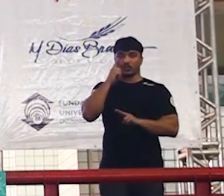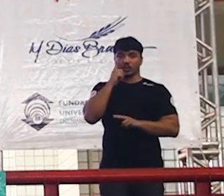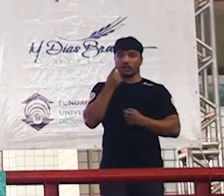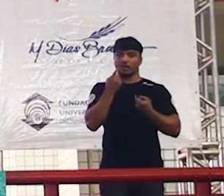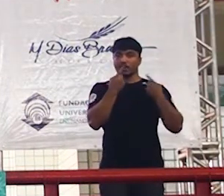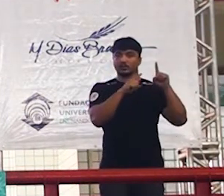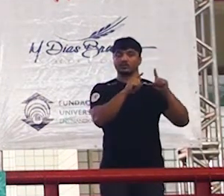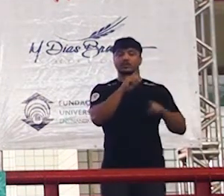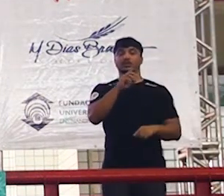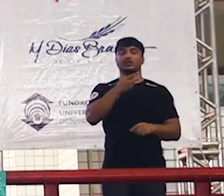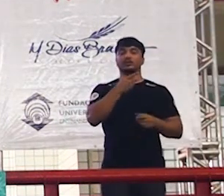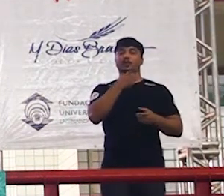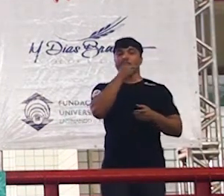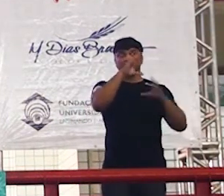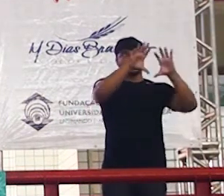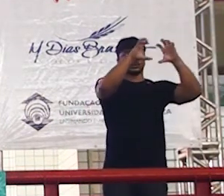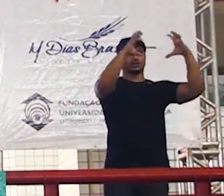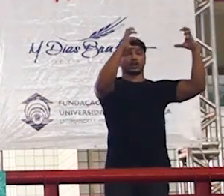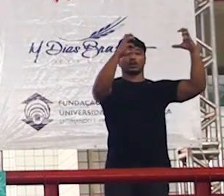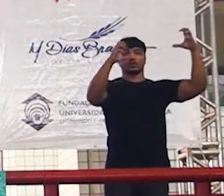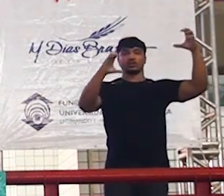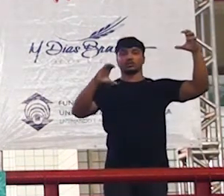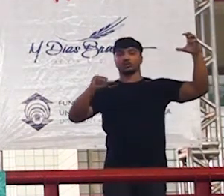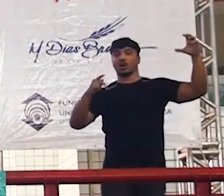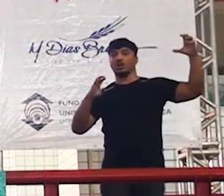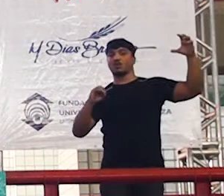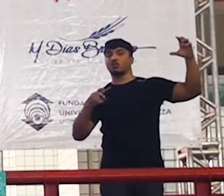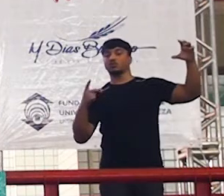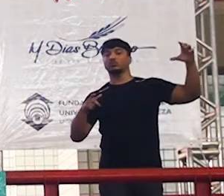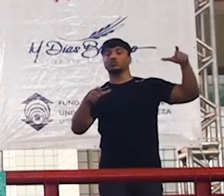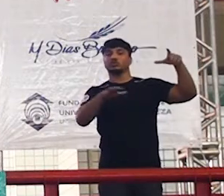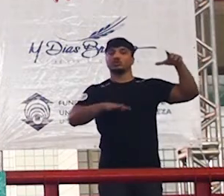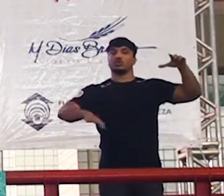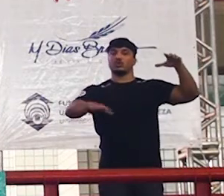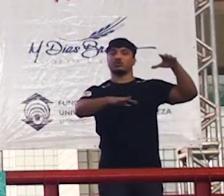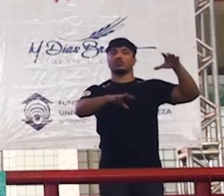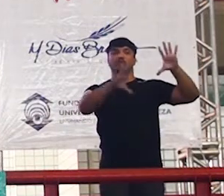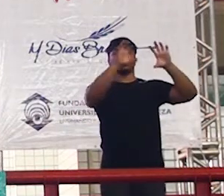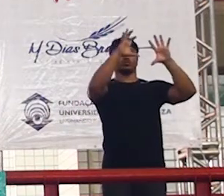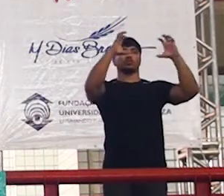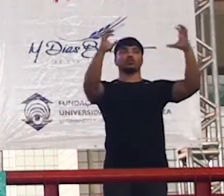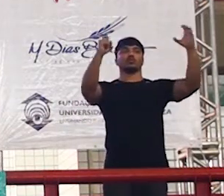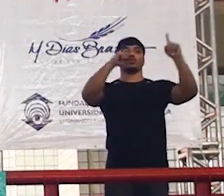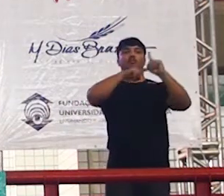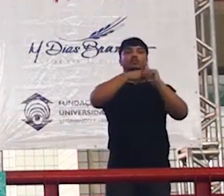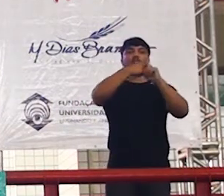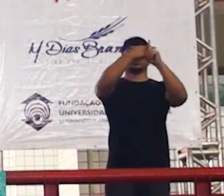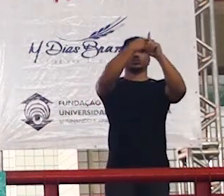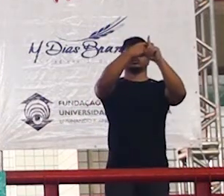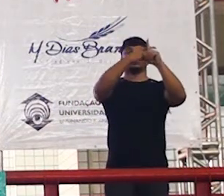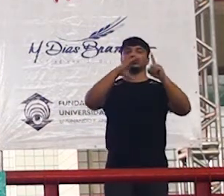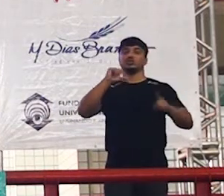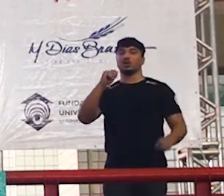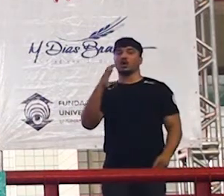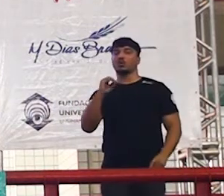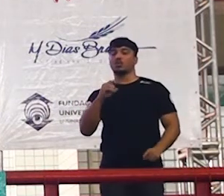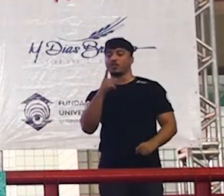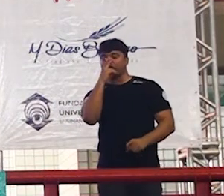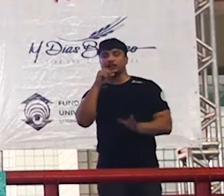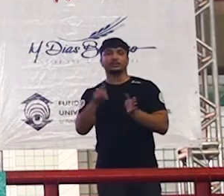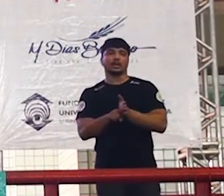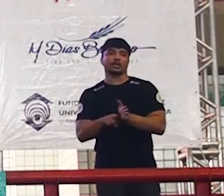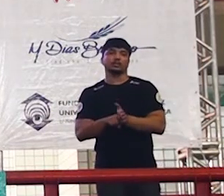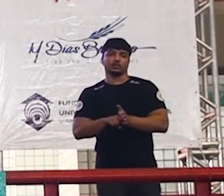antítese. Nuvem é céu, charco é chão. Nuvem tem uma carga positiva, charco tem uma carga